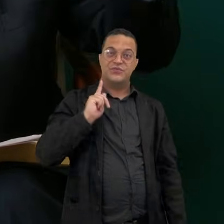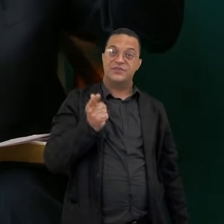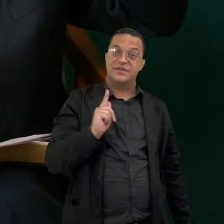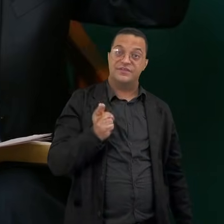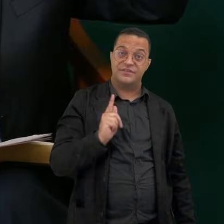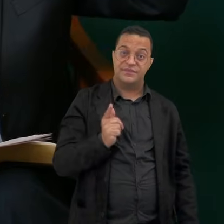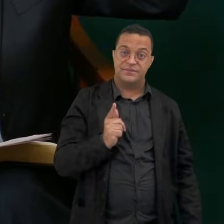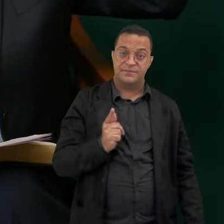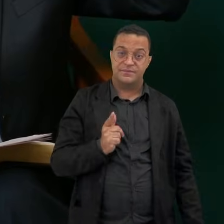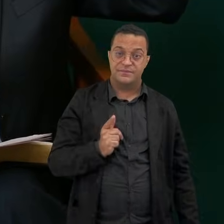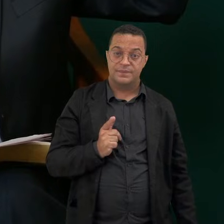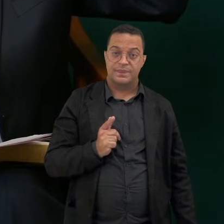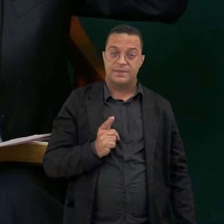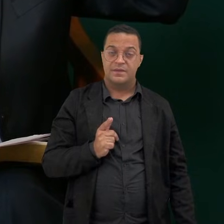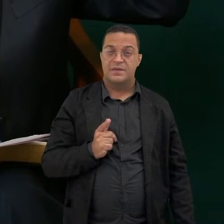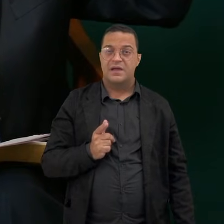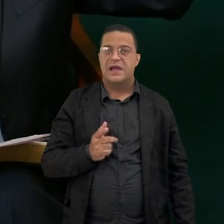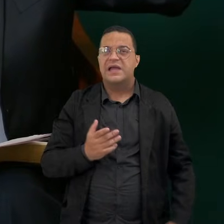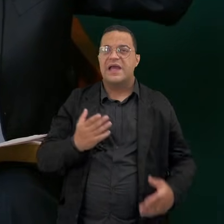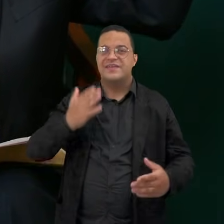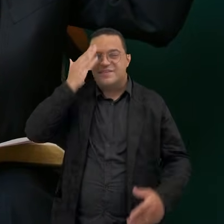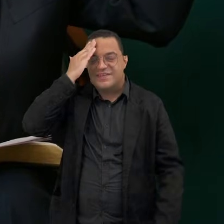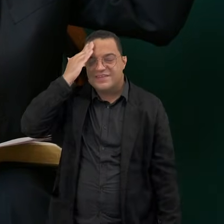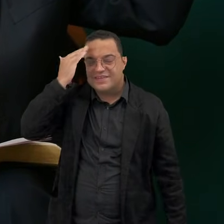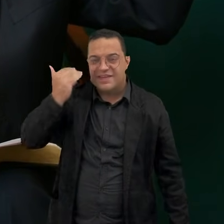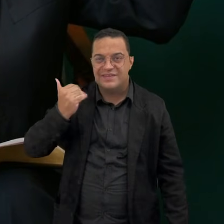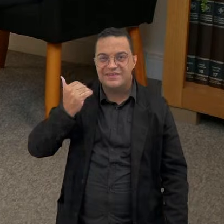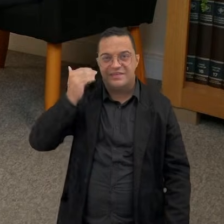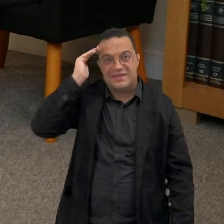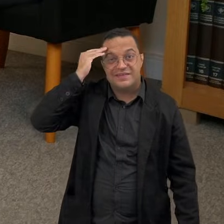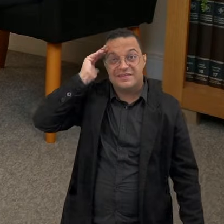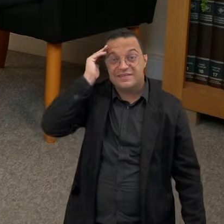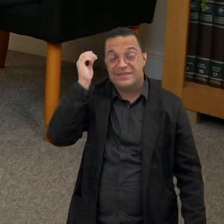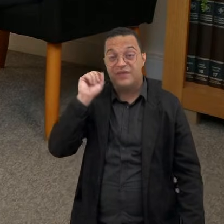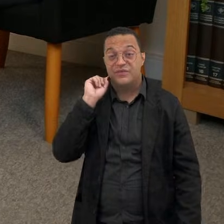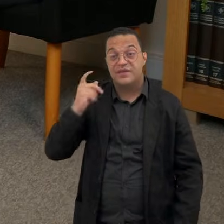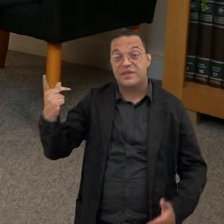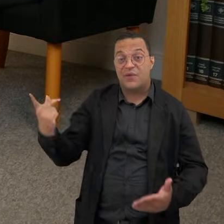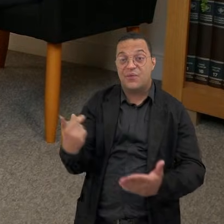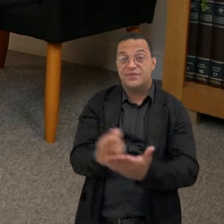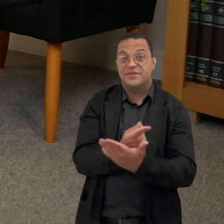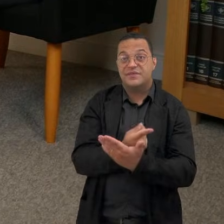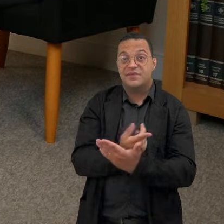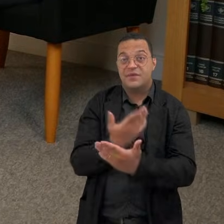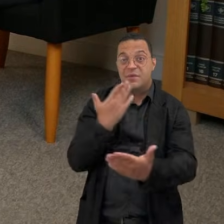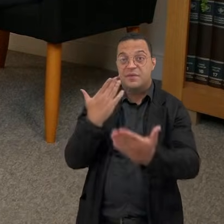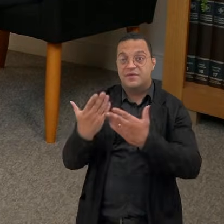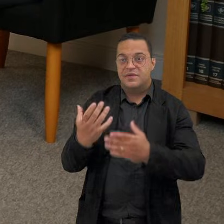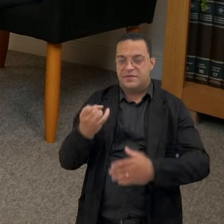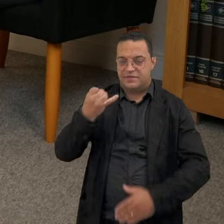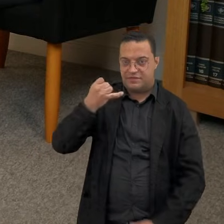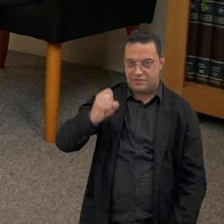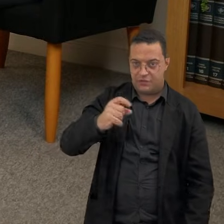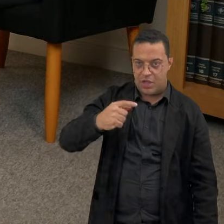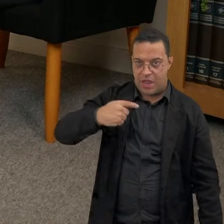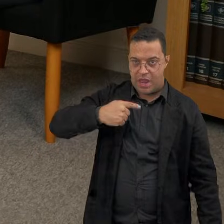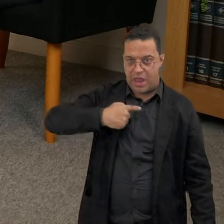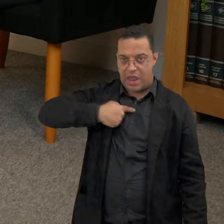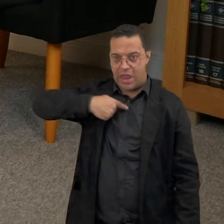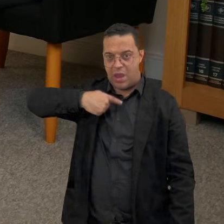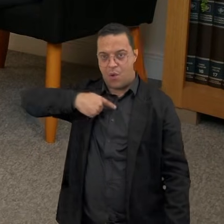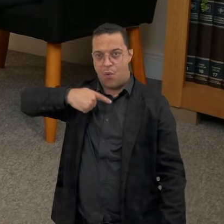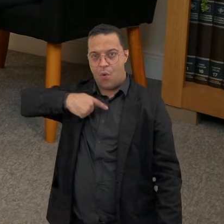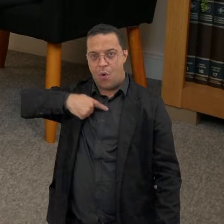uma promessa, desde que a figueira brotou pela primeira vez lá em Abraão, abençoarei os que te abençoarem. Isso. E o